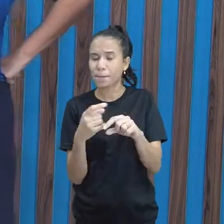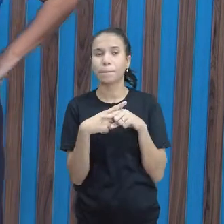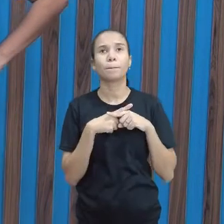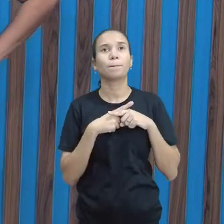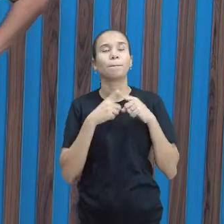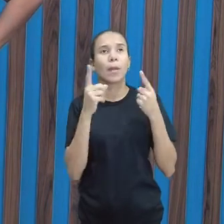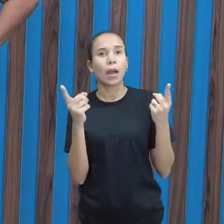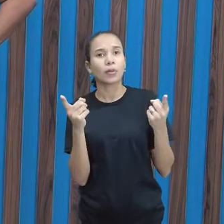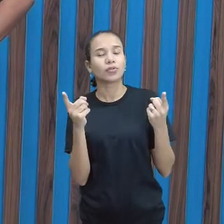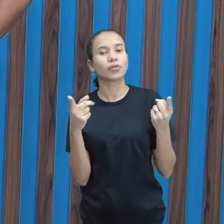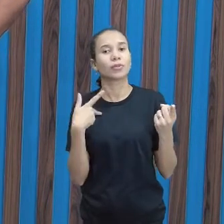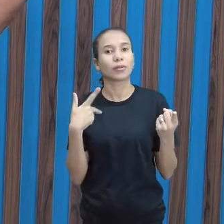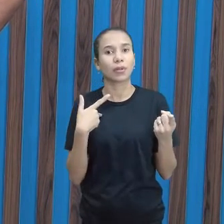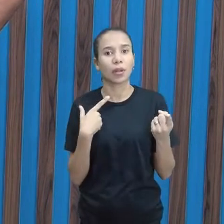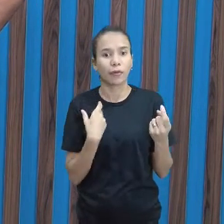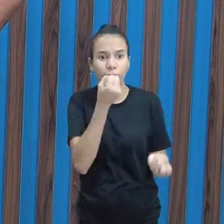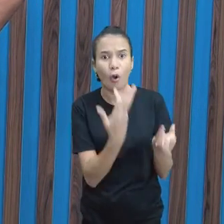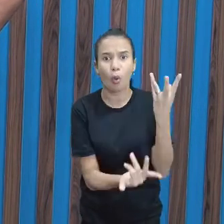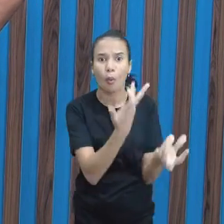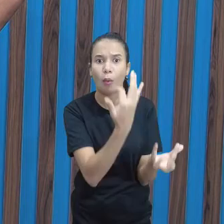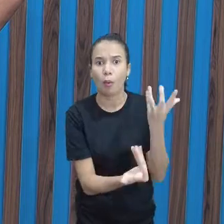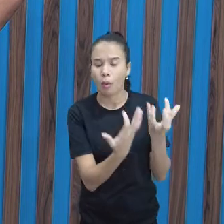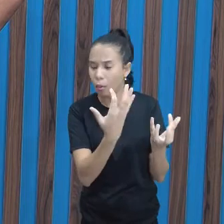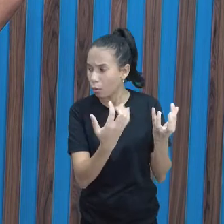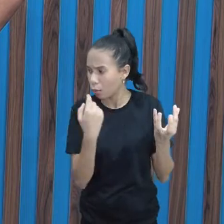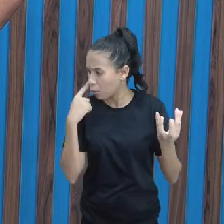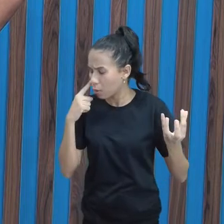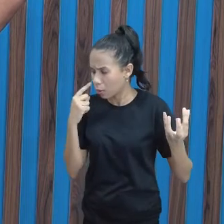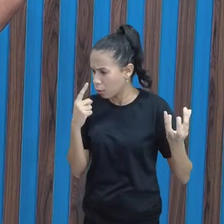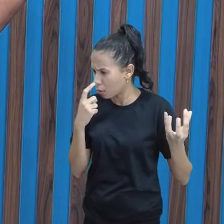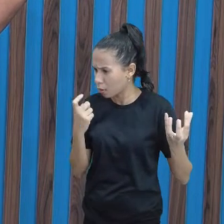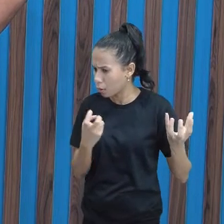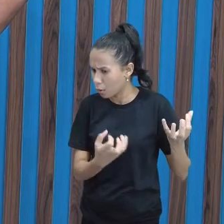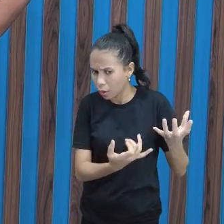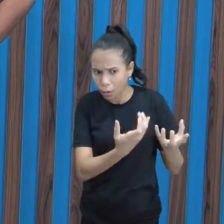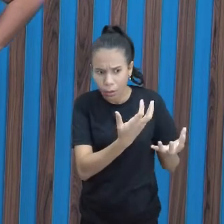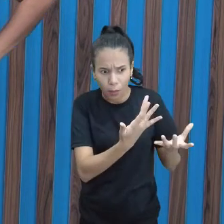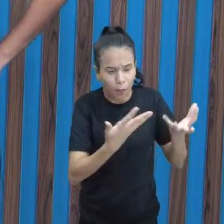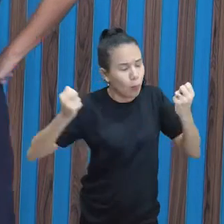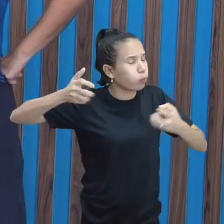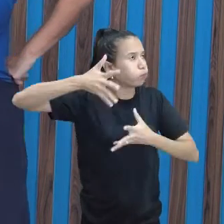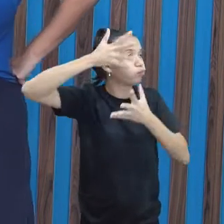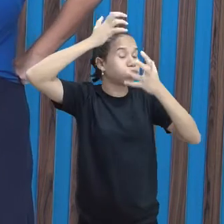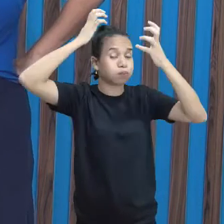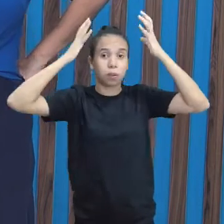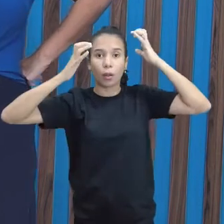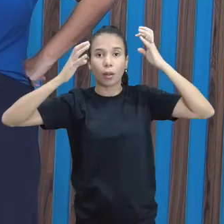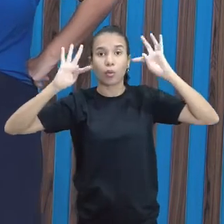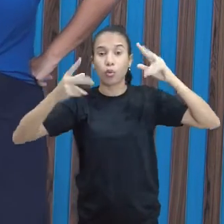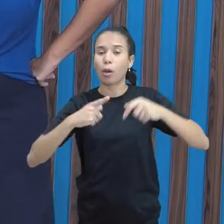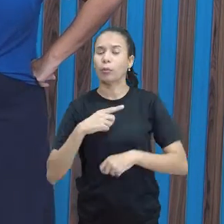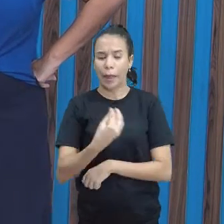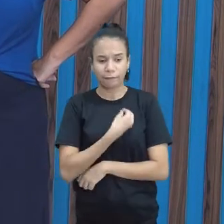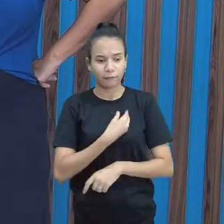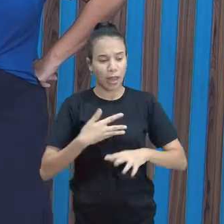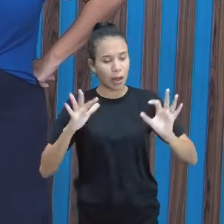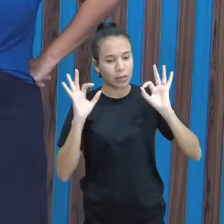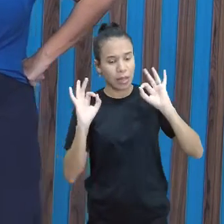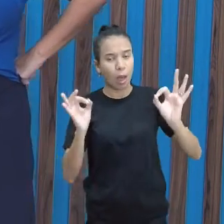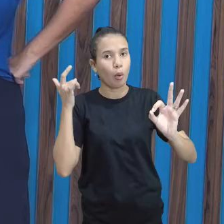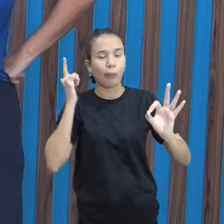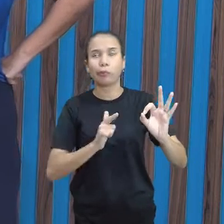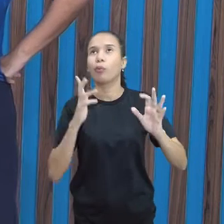que pega fogo no estúdio. Eita, danou-se o caos. Tá, todos sobrevivem, tudo